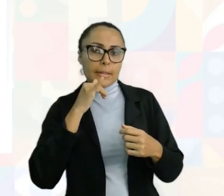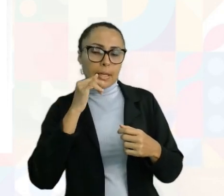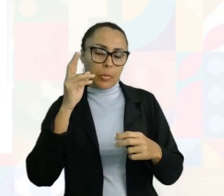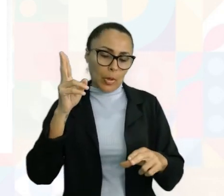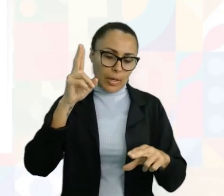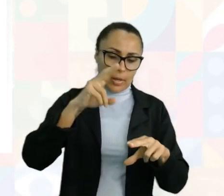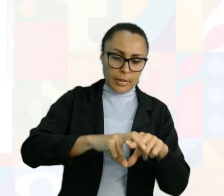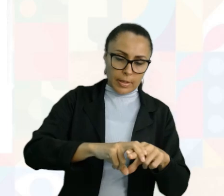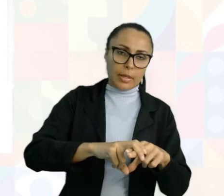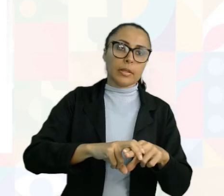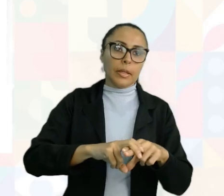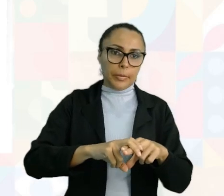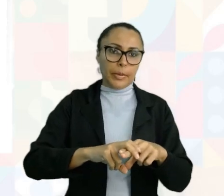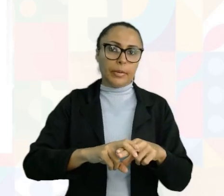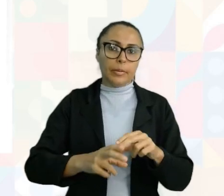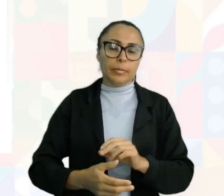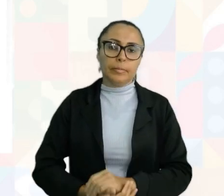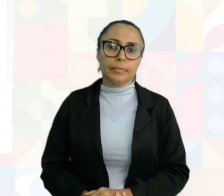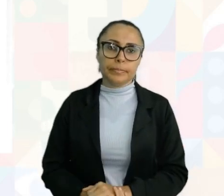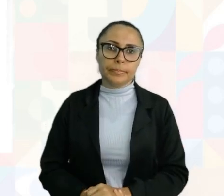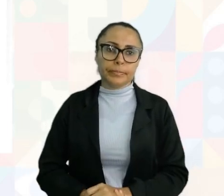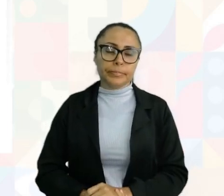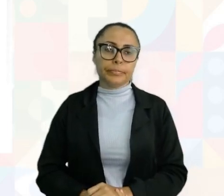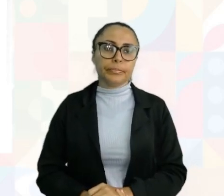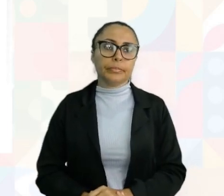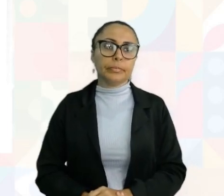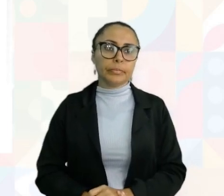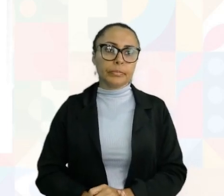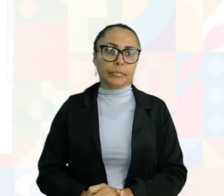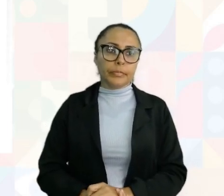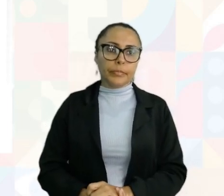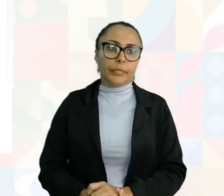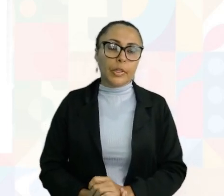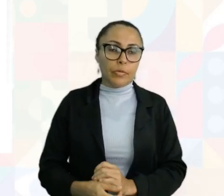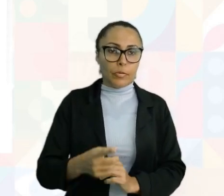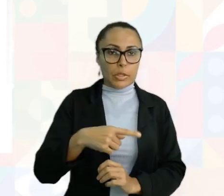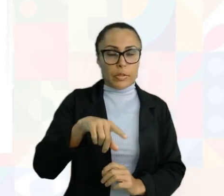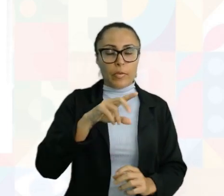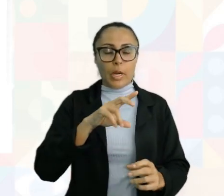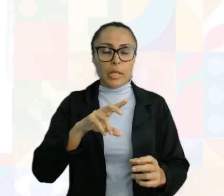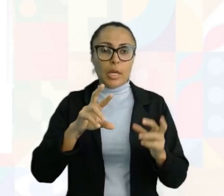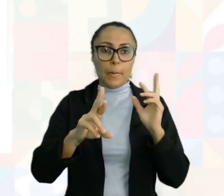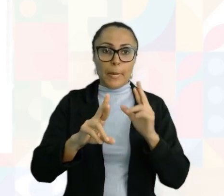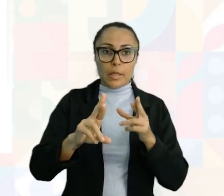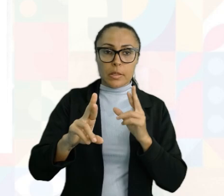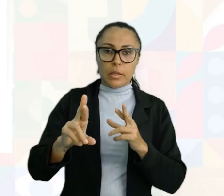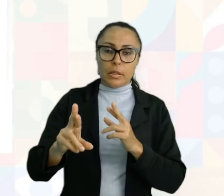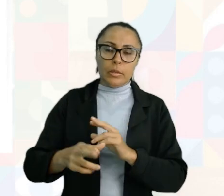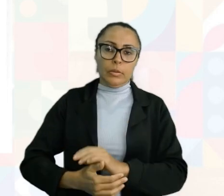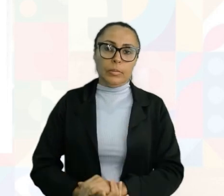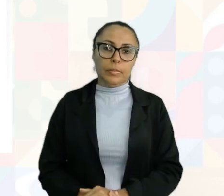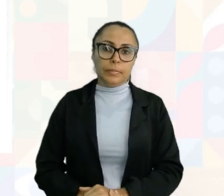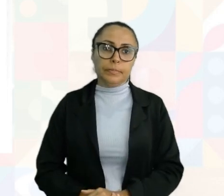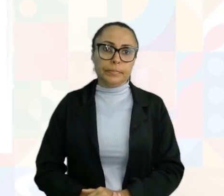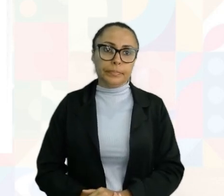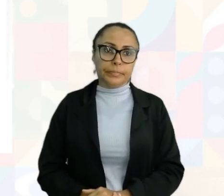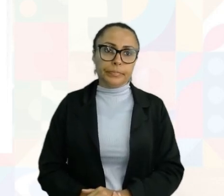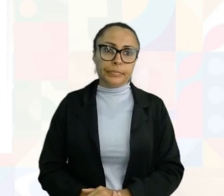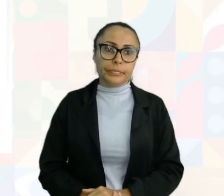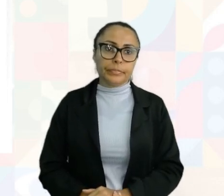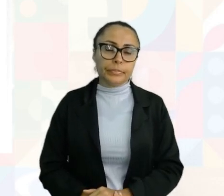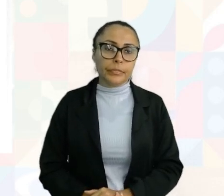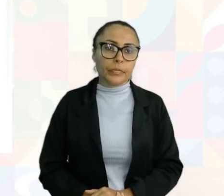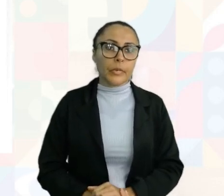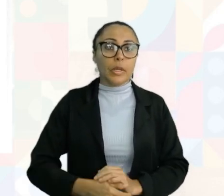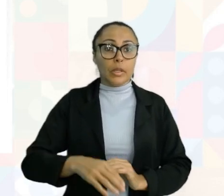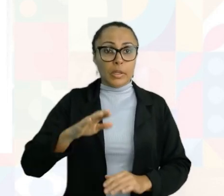frontal, a parte principal do objeto, né, que você está representando. Então, dependendo da